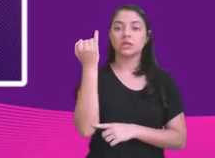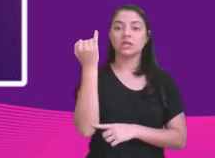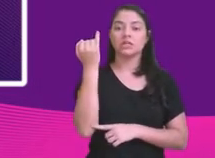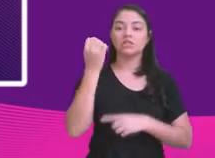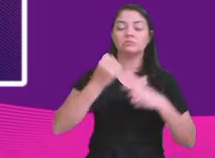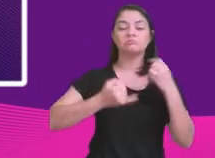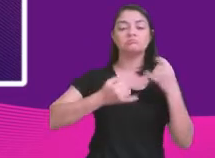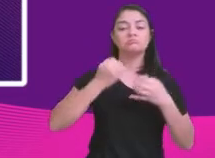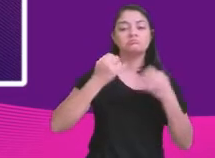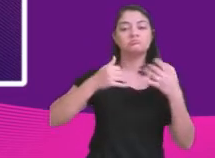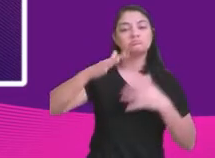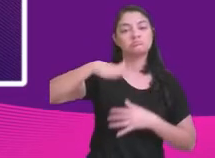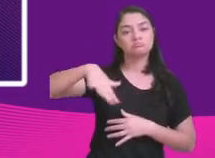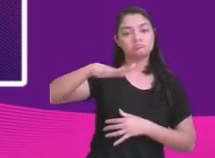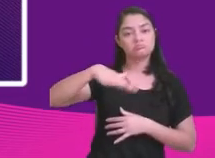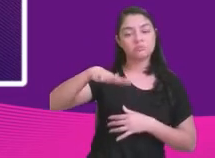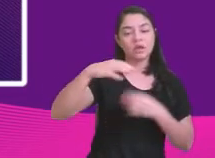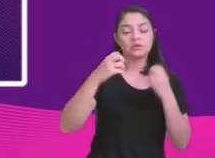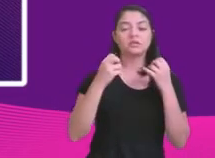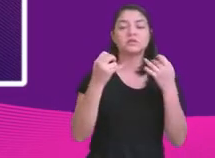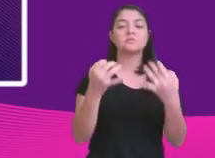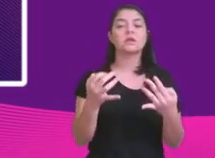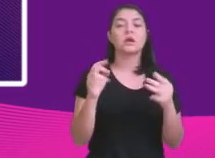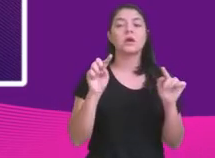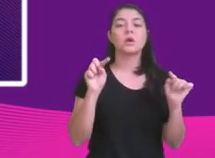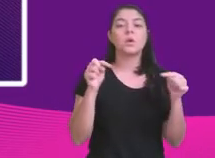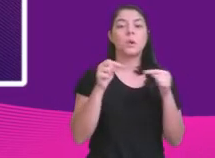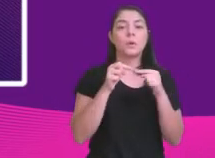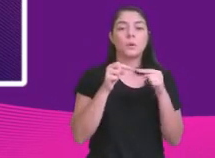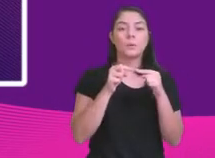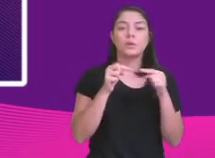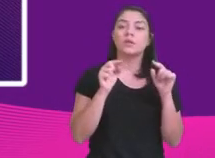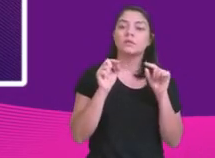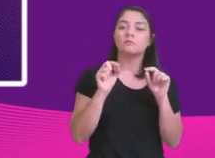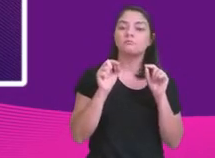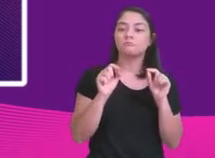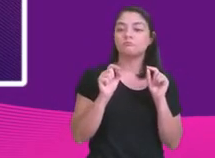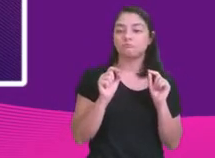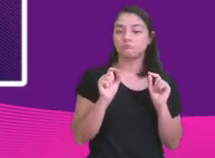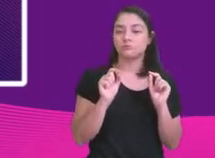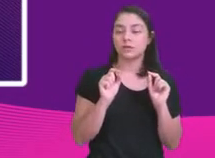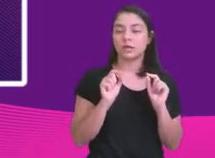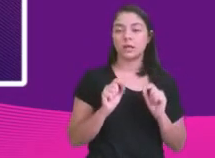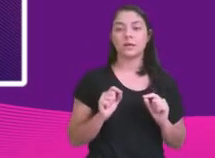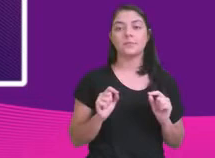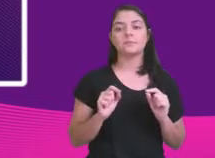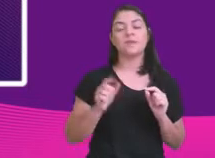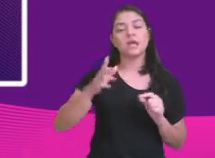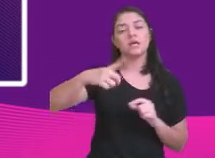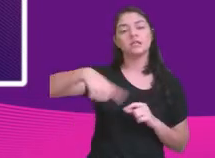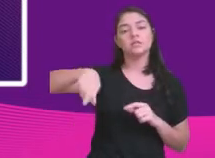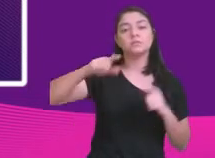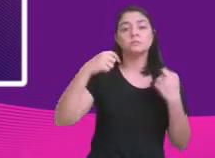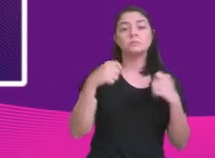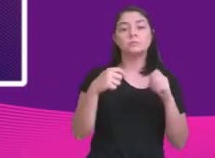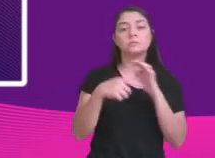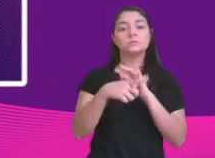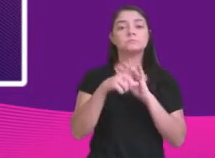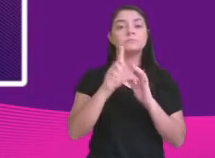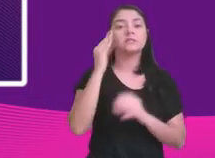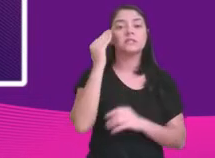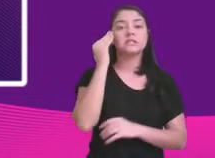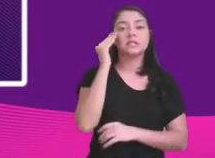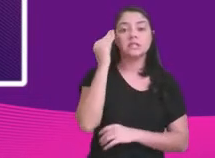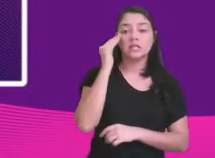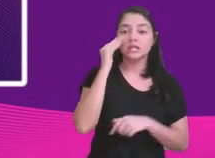nesta questão está relacionada a exatamente entender qual o papel da